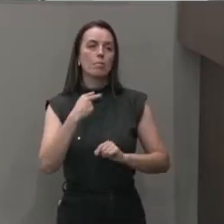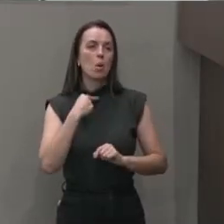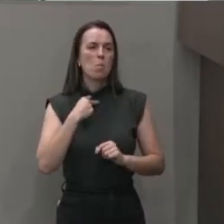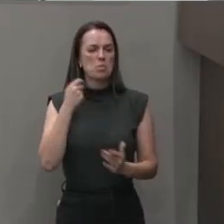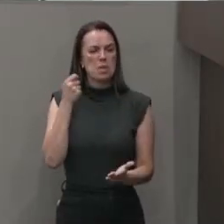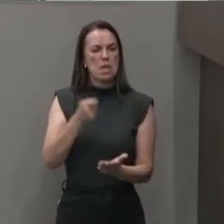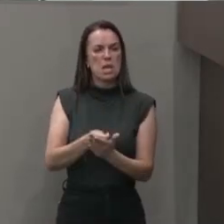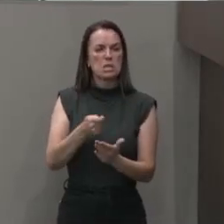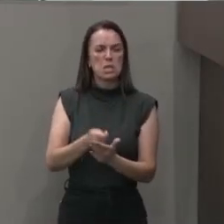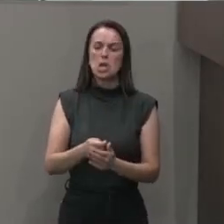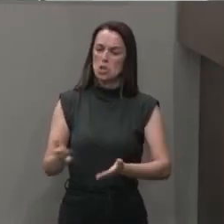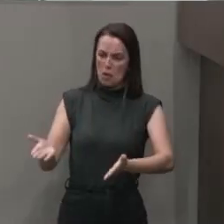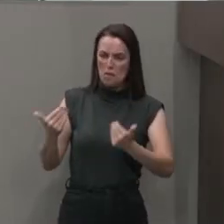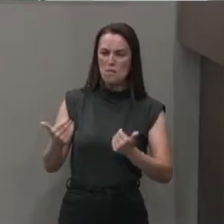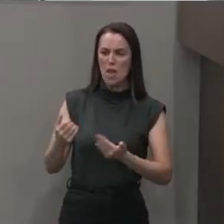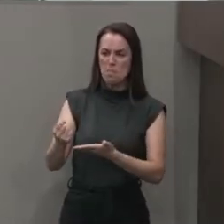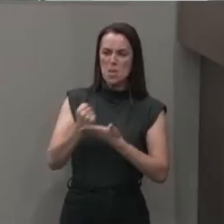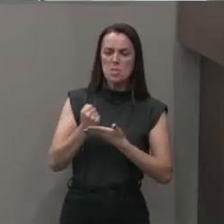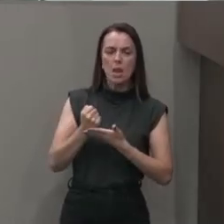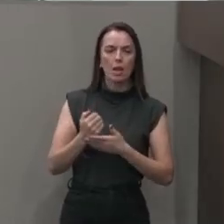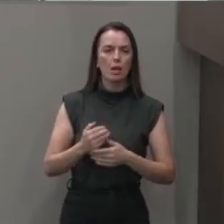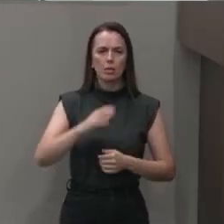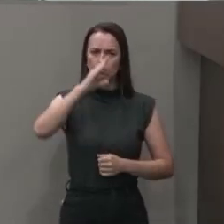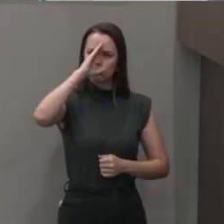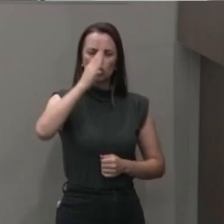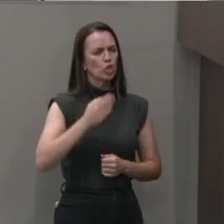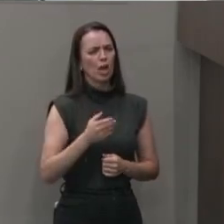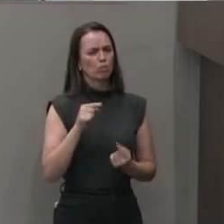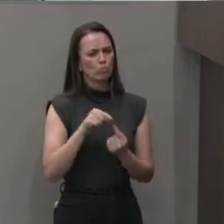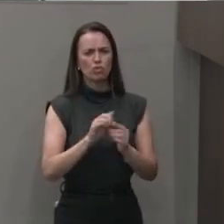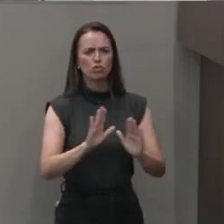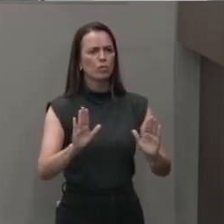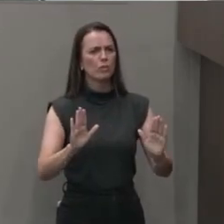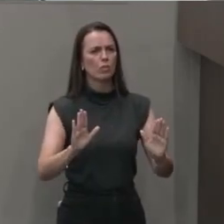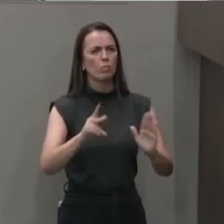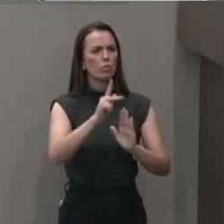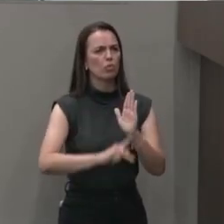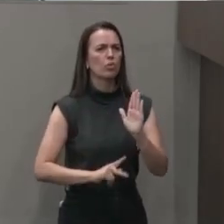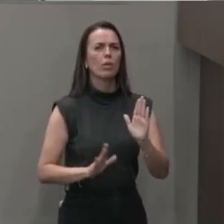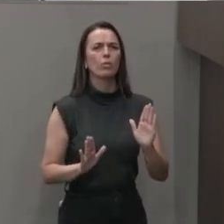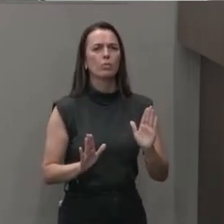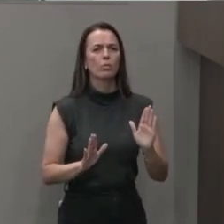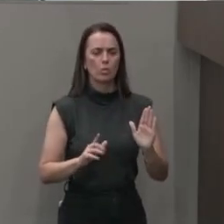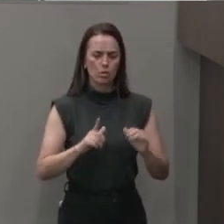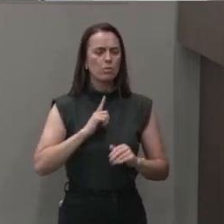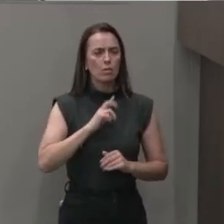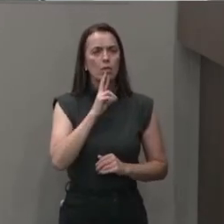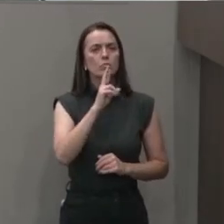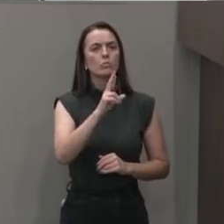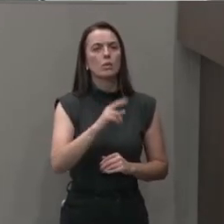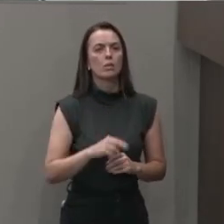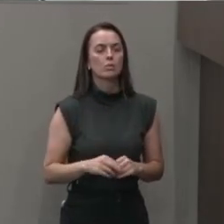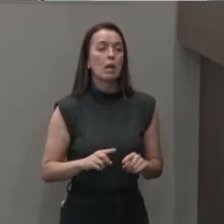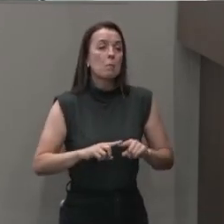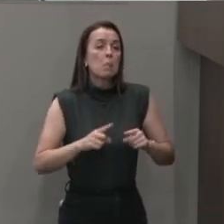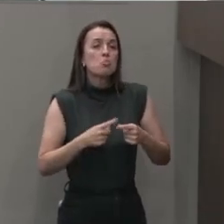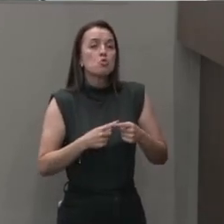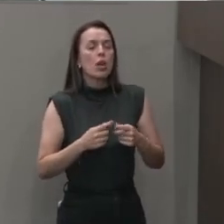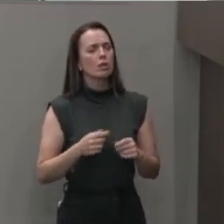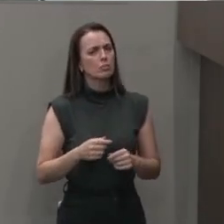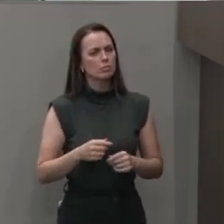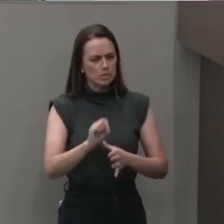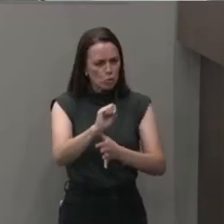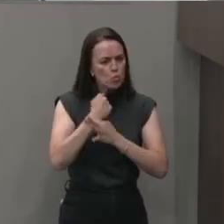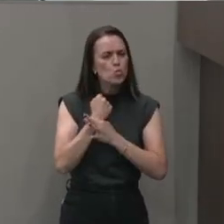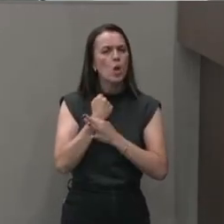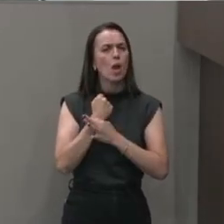entre e entregar. É simples, reto, direto e objetivo, que traz resultado. Ah, por que isso, vereador? Para a segurança do